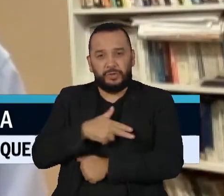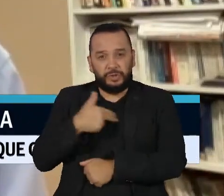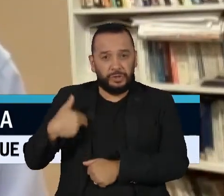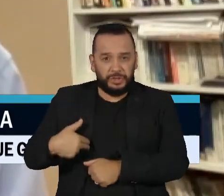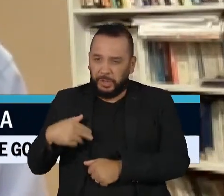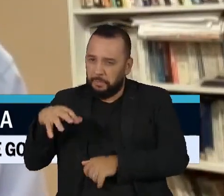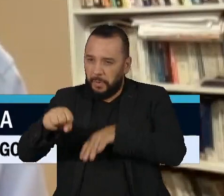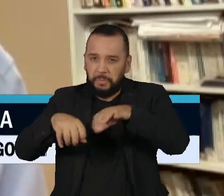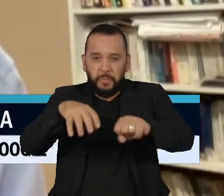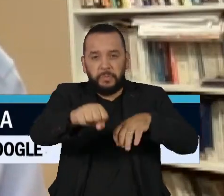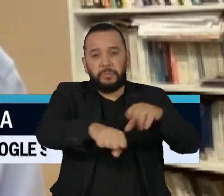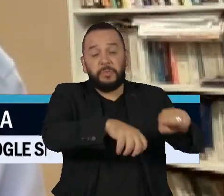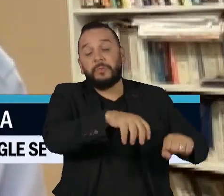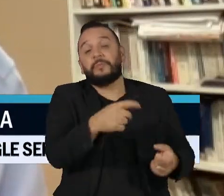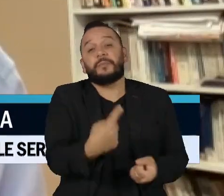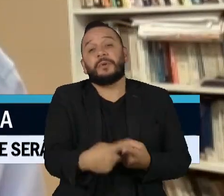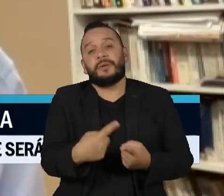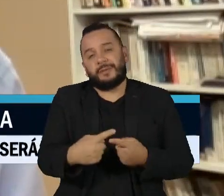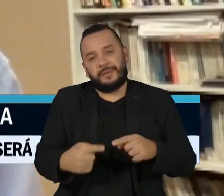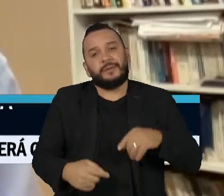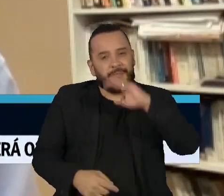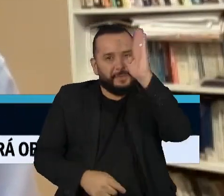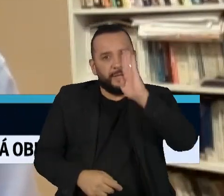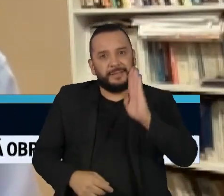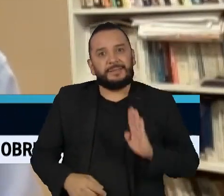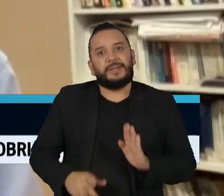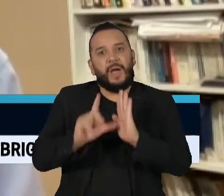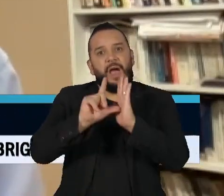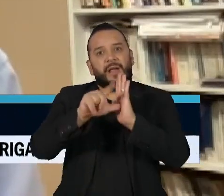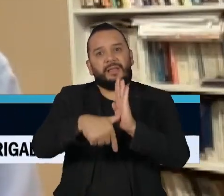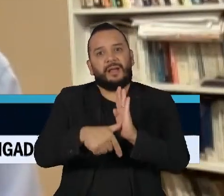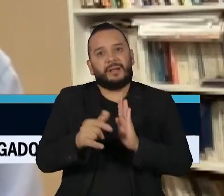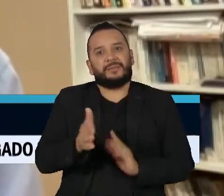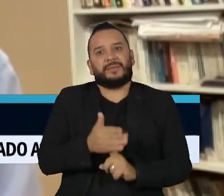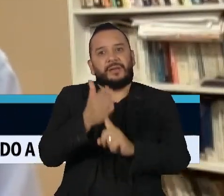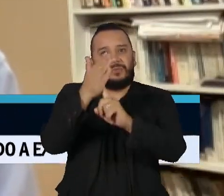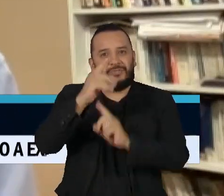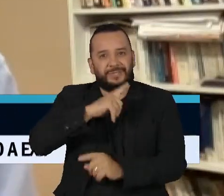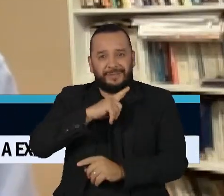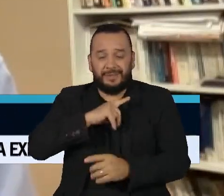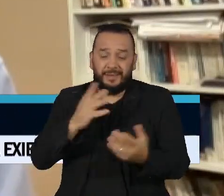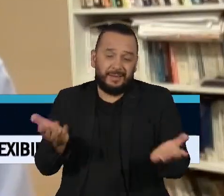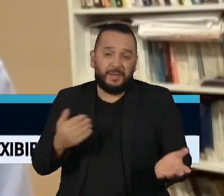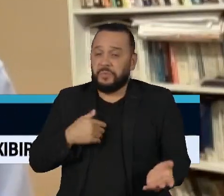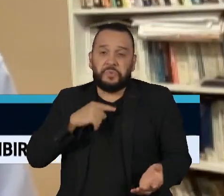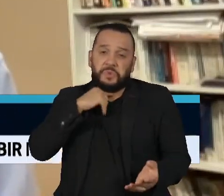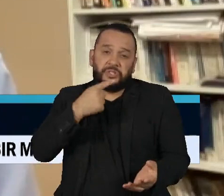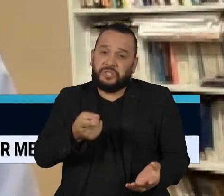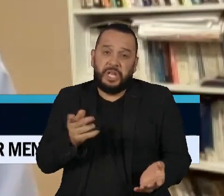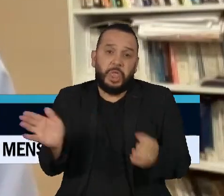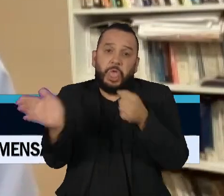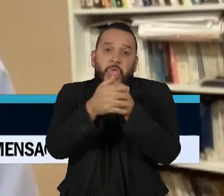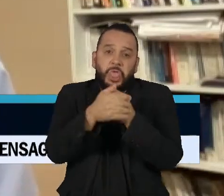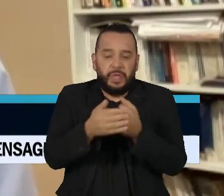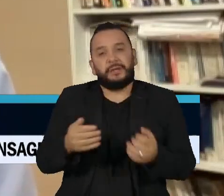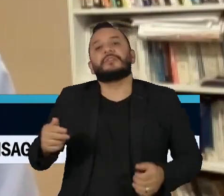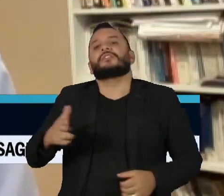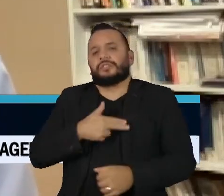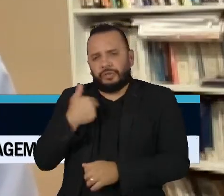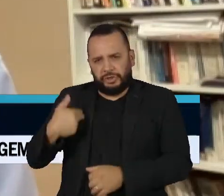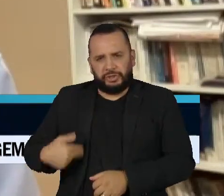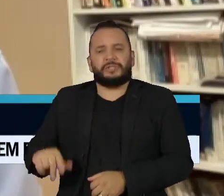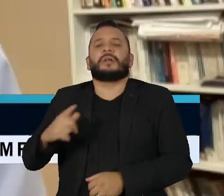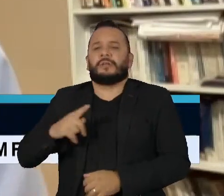o atraso tecnológico da indústria brasileira Não adianta tapar o sol com a peneira os chineses